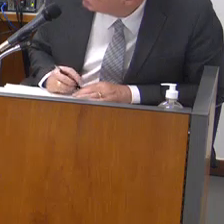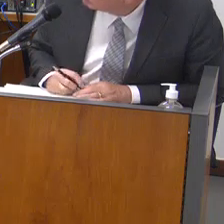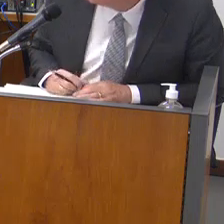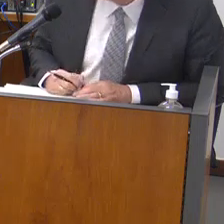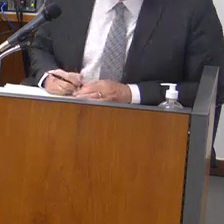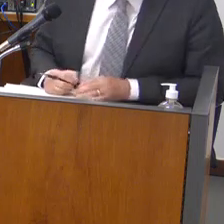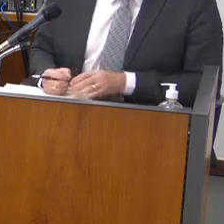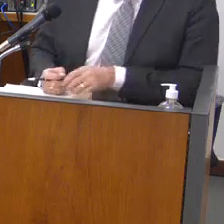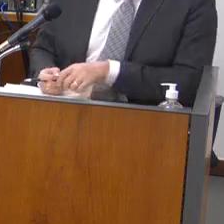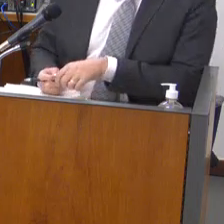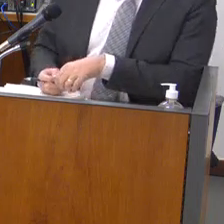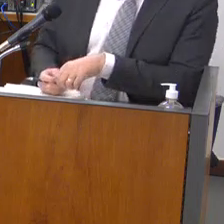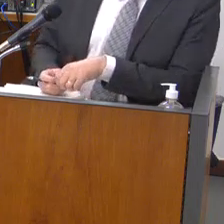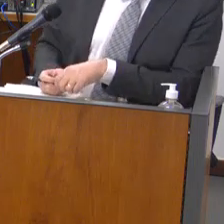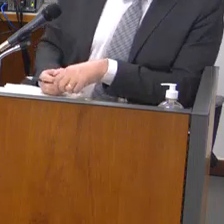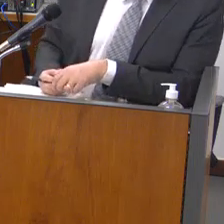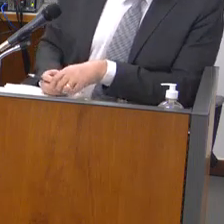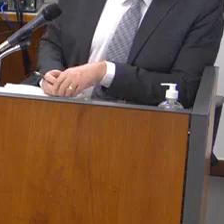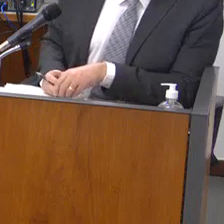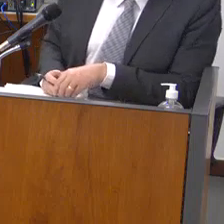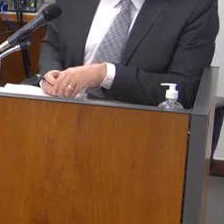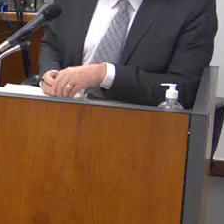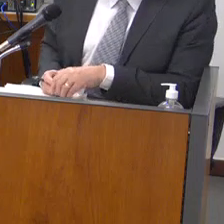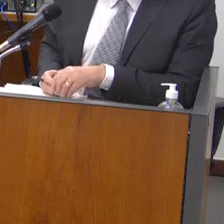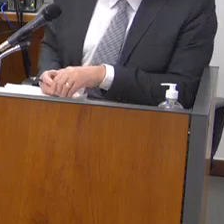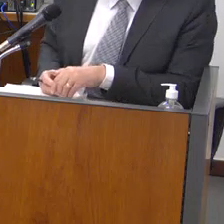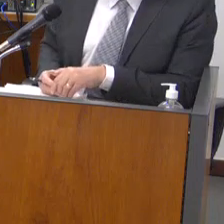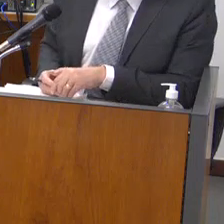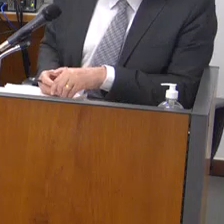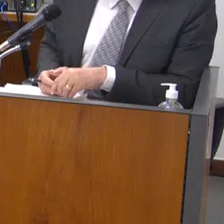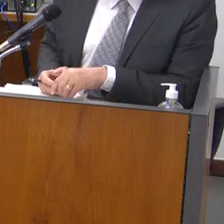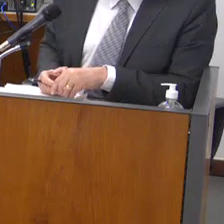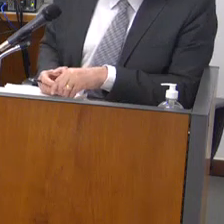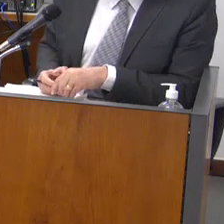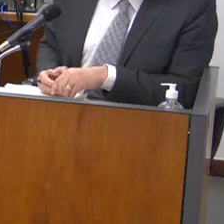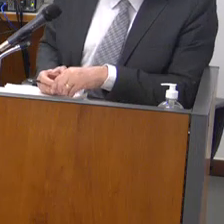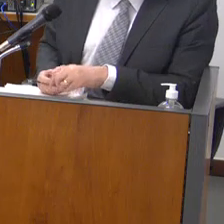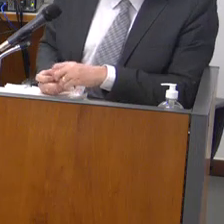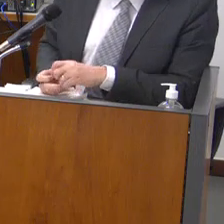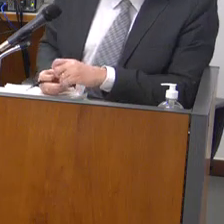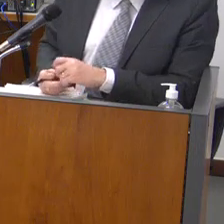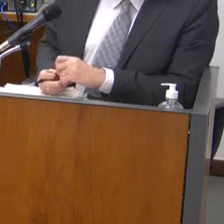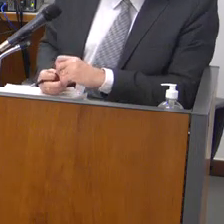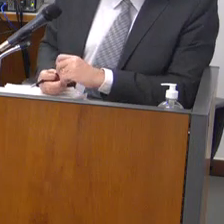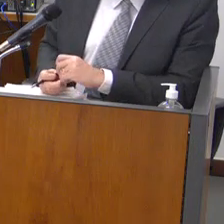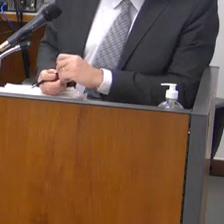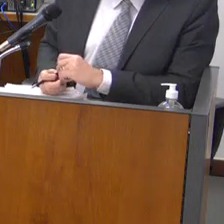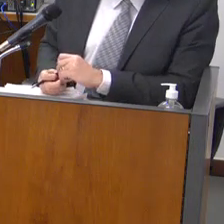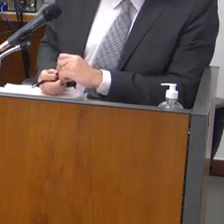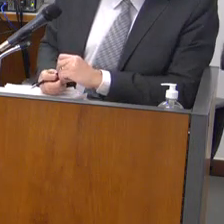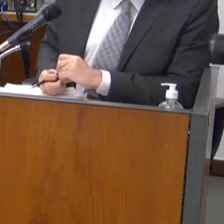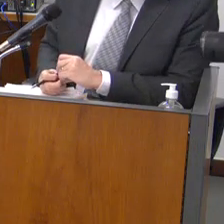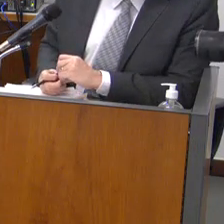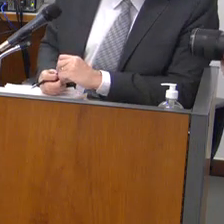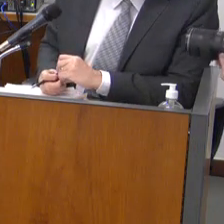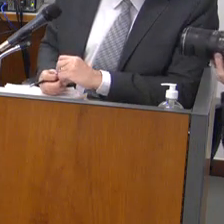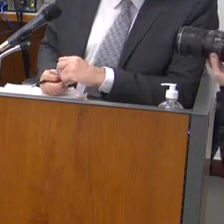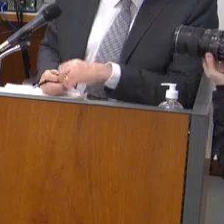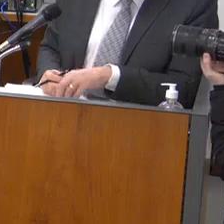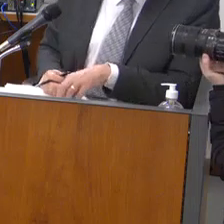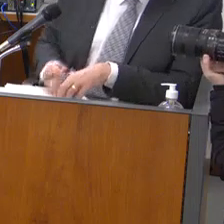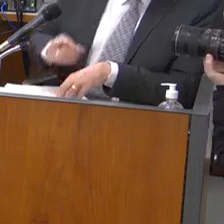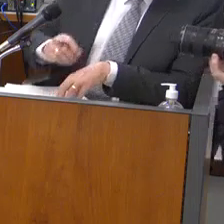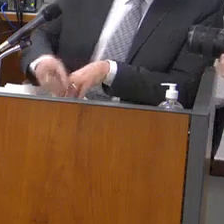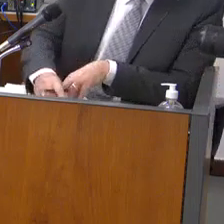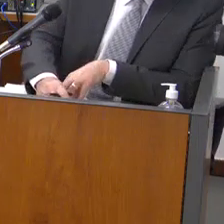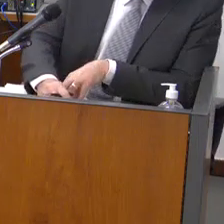Alien primeiro lamentar a morte da sua mãe mas dizer também que a gente conversou sobre a sobre ela